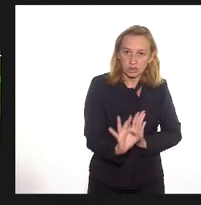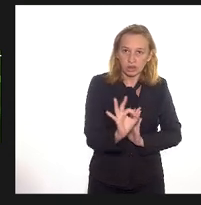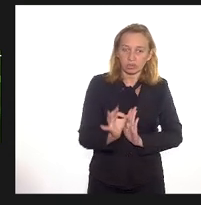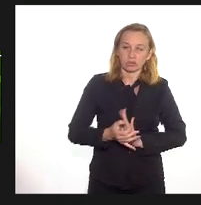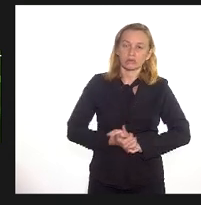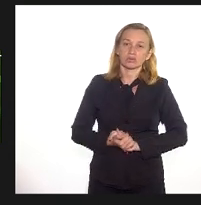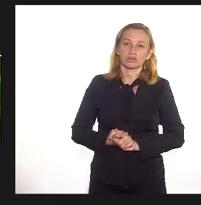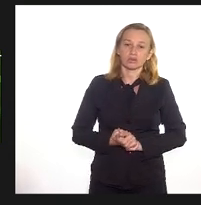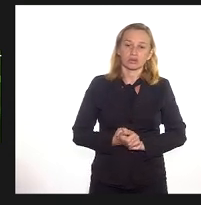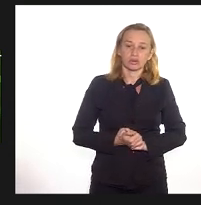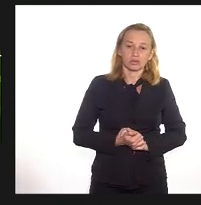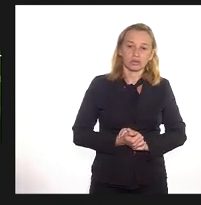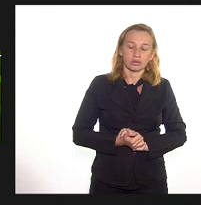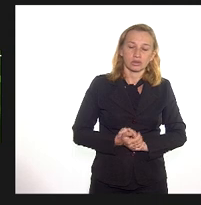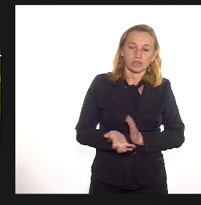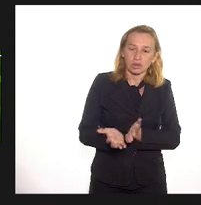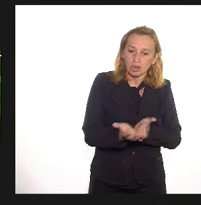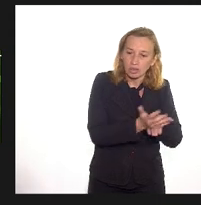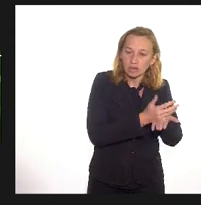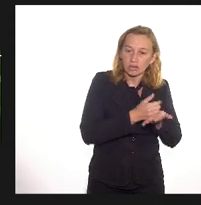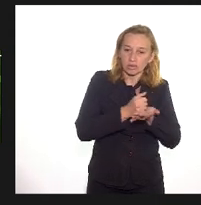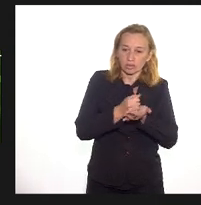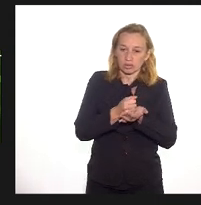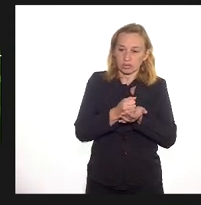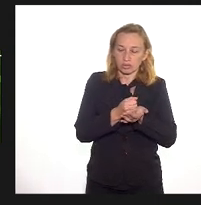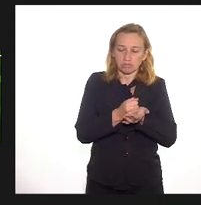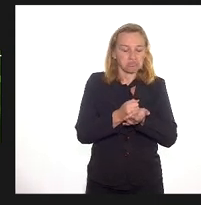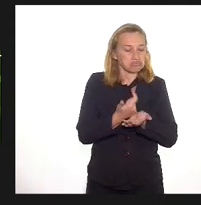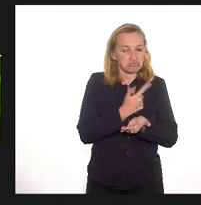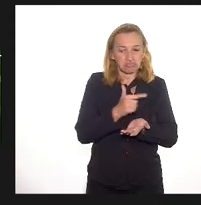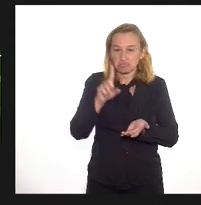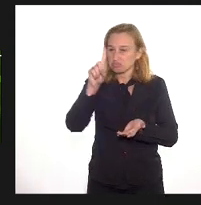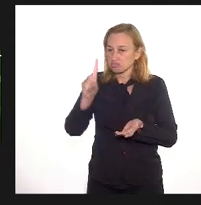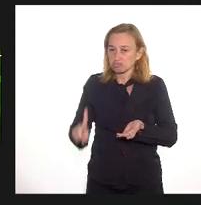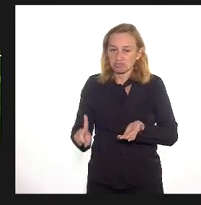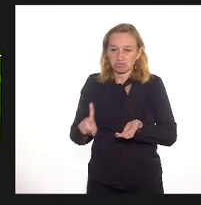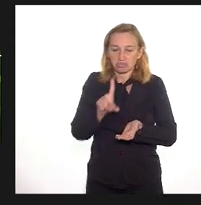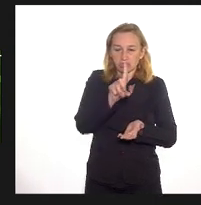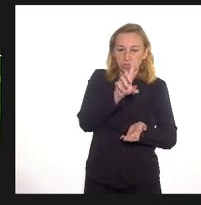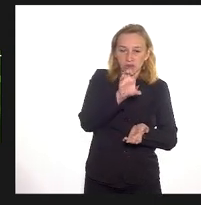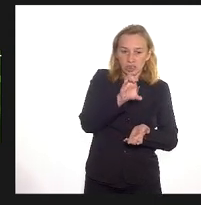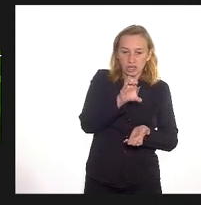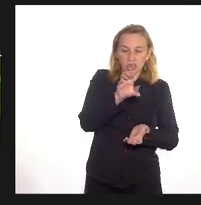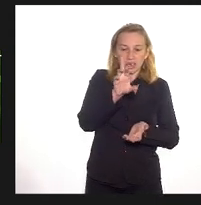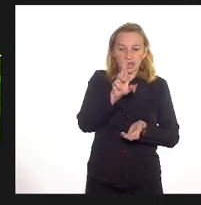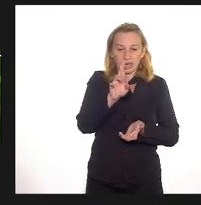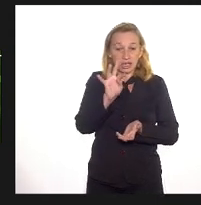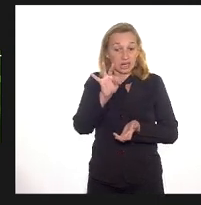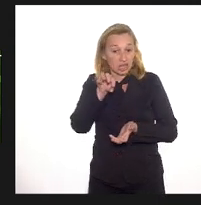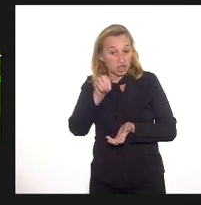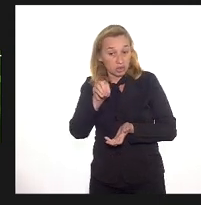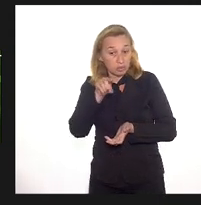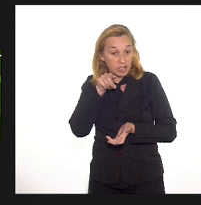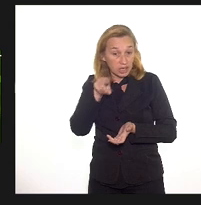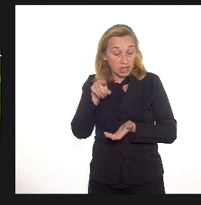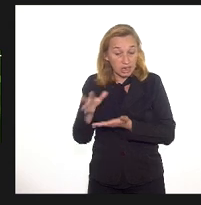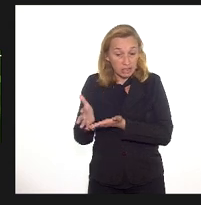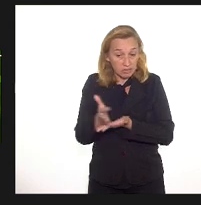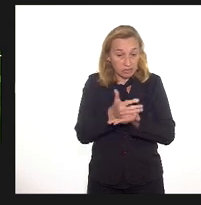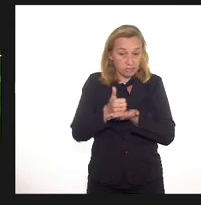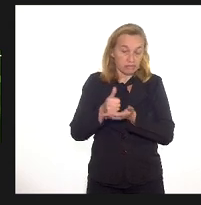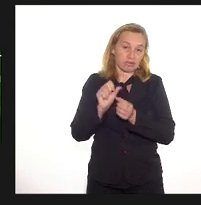eles são recolhidos sem direito de crédito para aquele que faz o